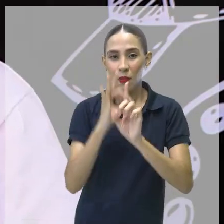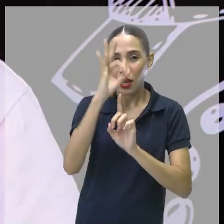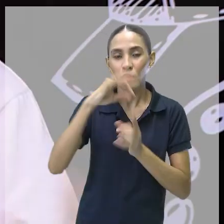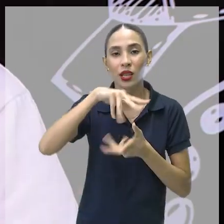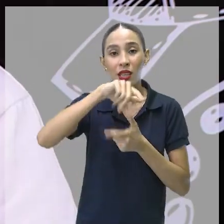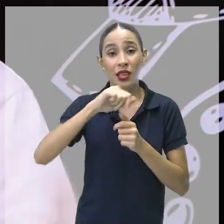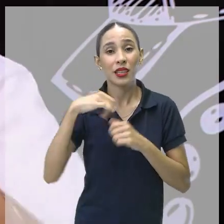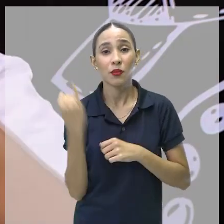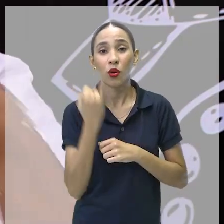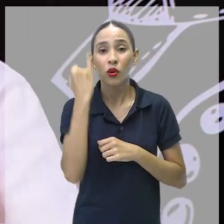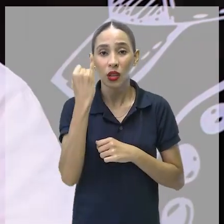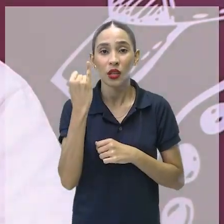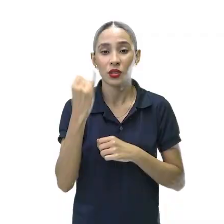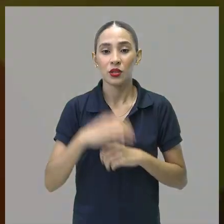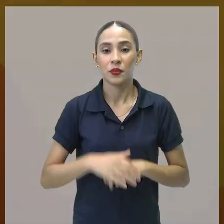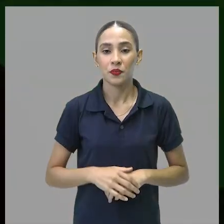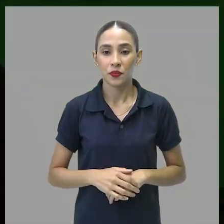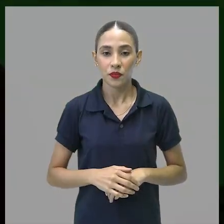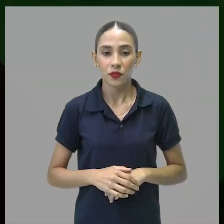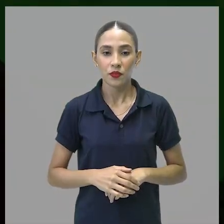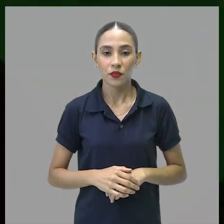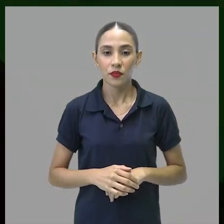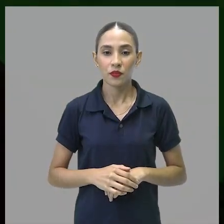Então é importante, qualquer o que você use.